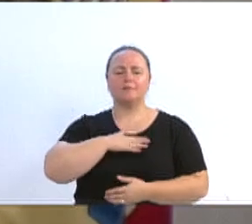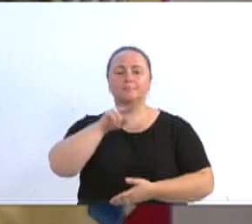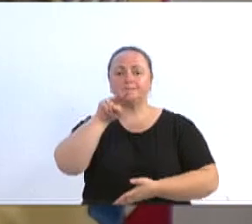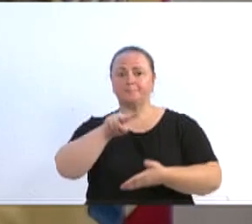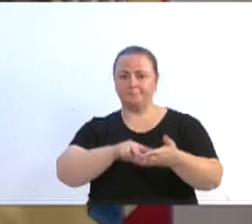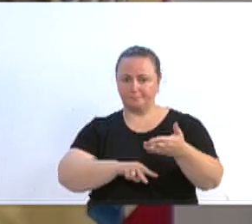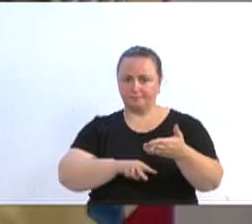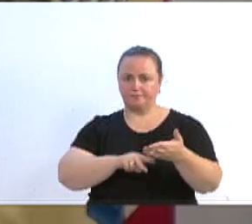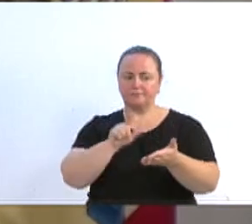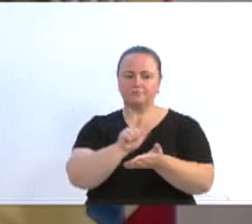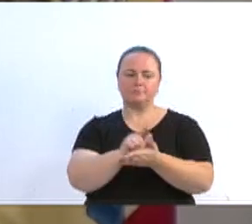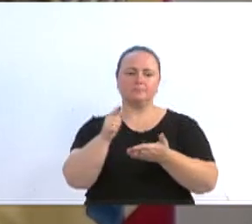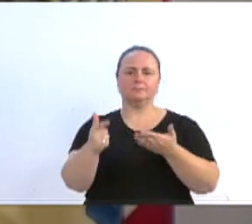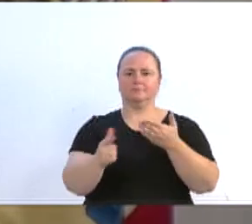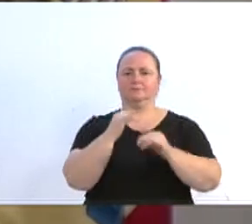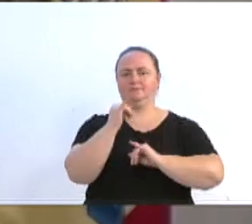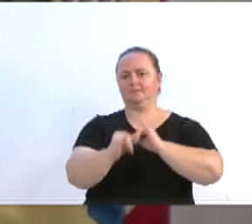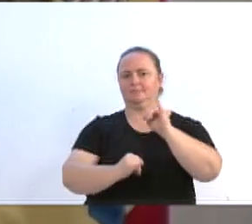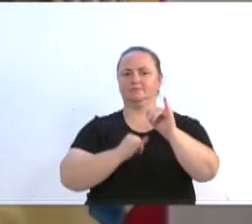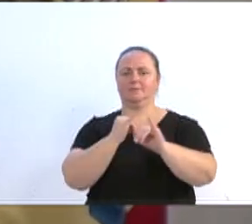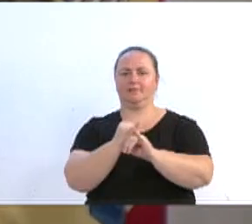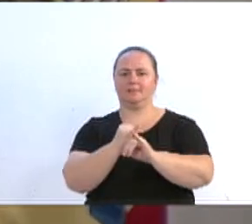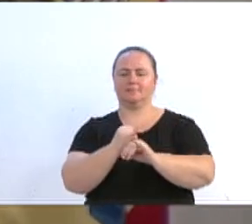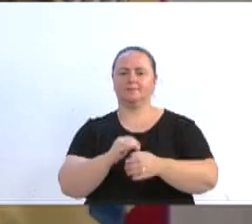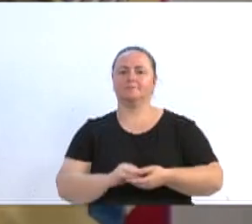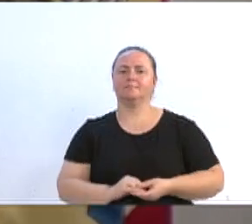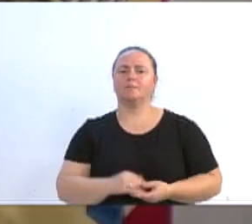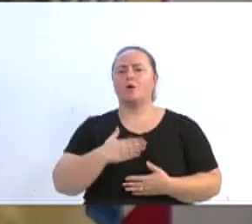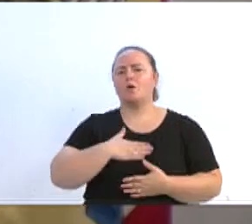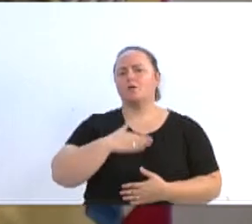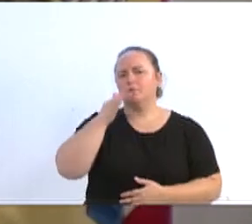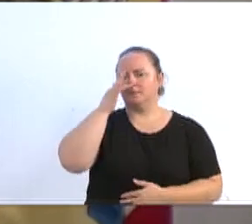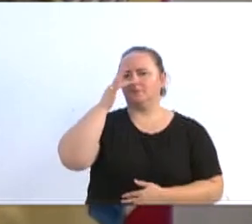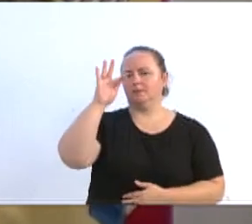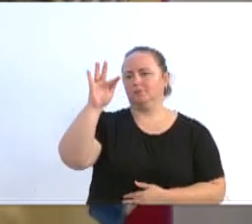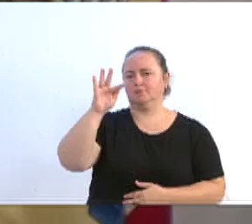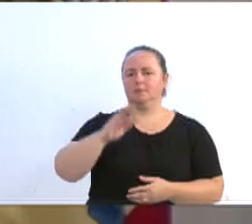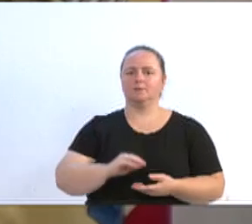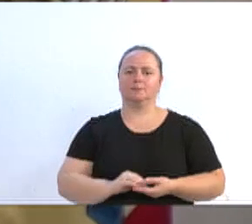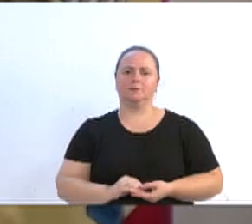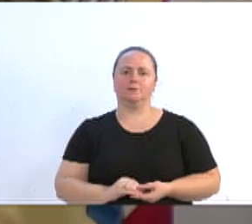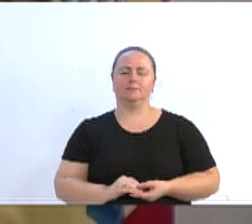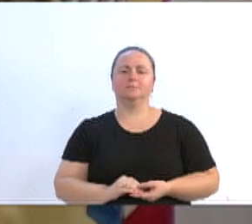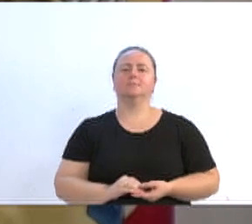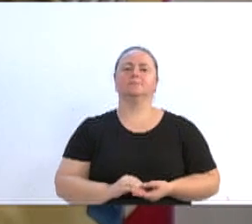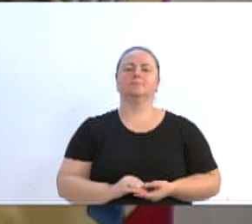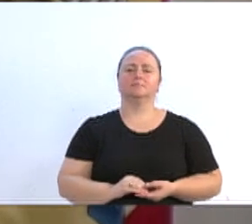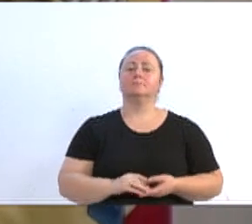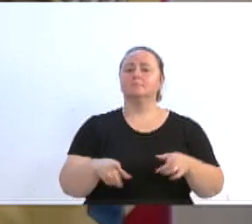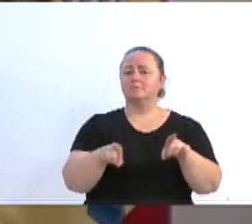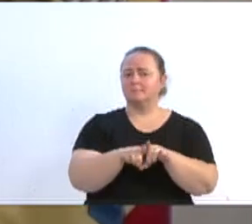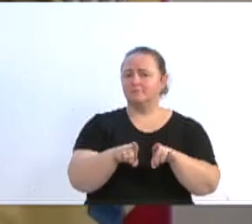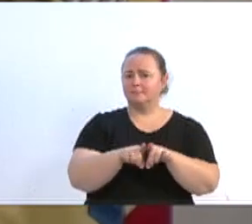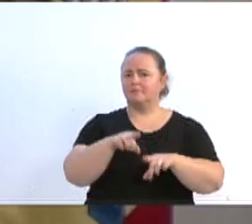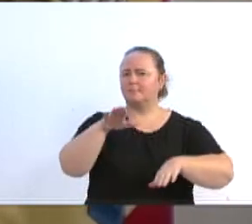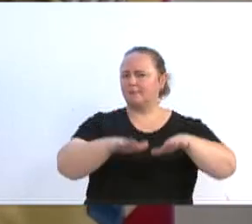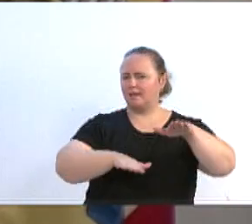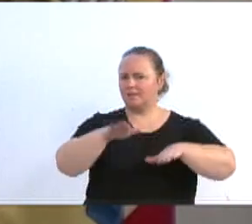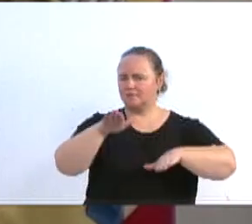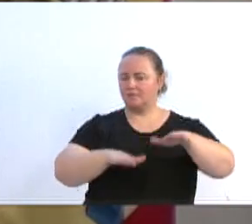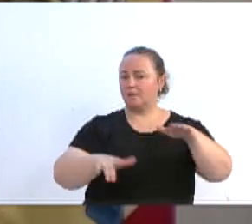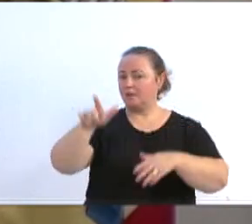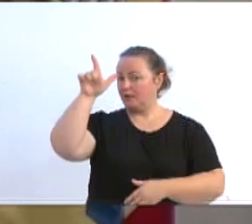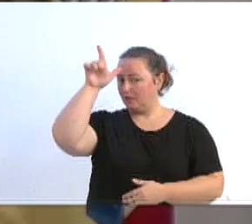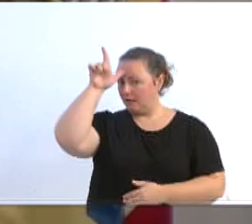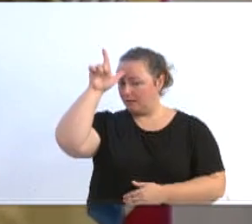jornais internacionais. Eu gostava de ler o jornal francês, o Le Monde, já não leio mais. Dou uma olhada nos jornais